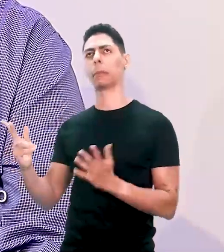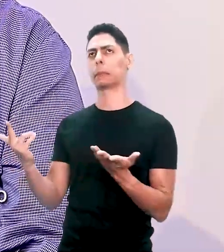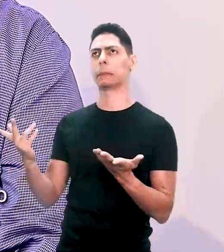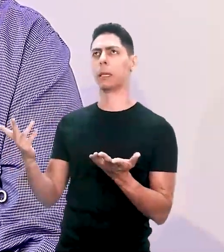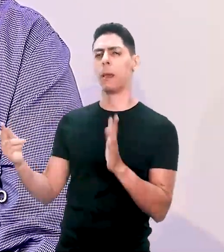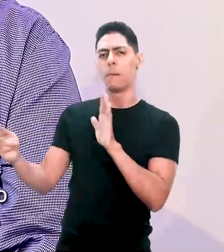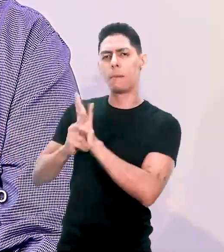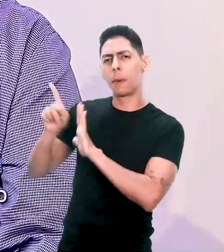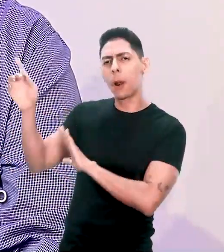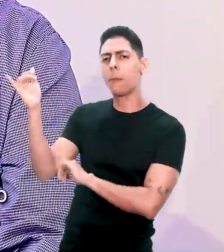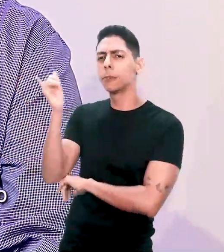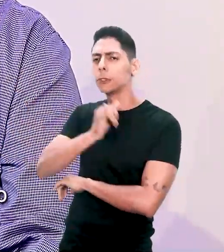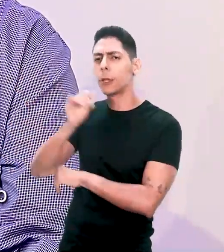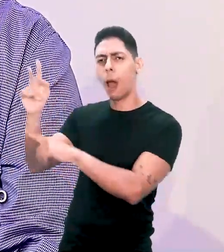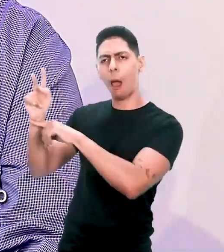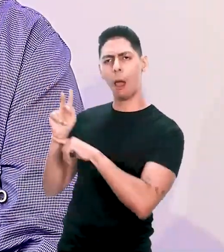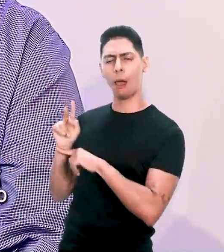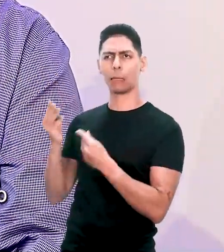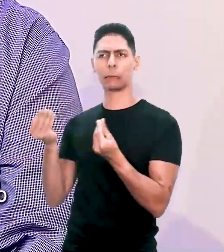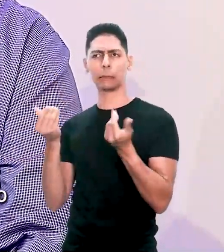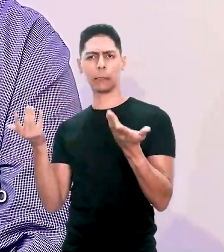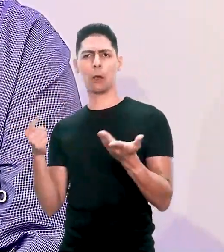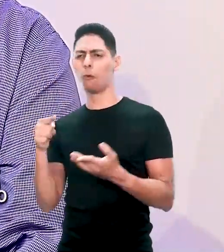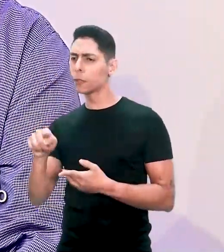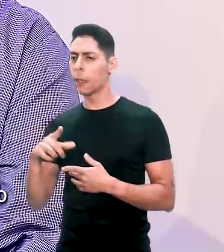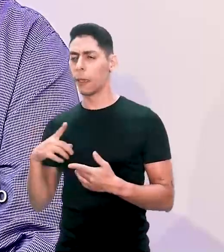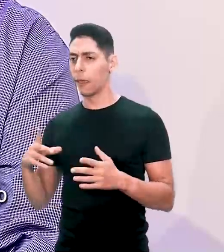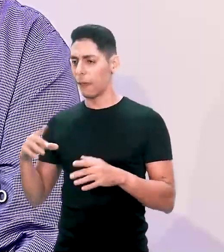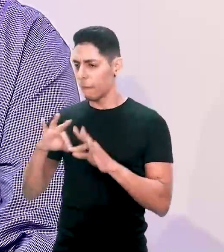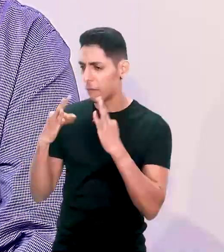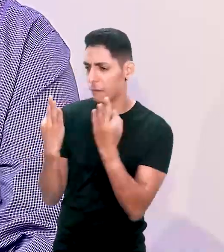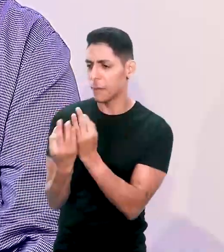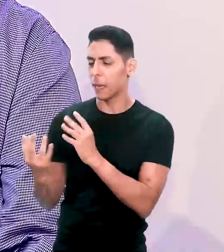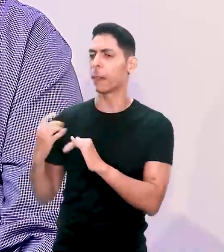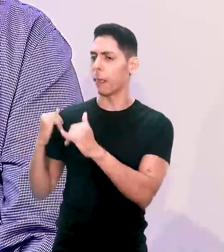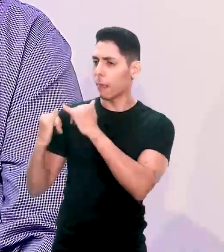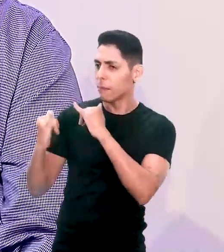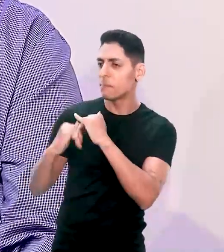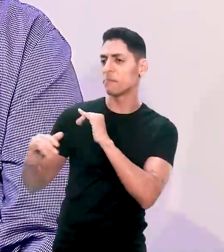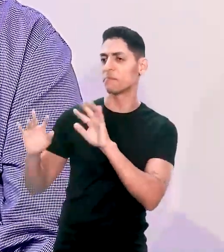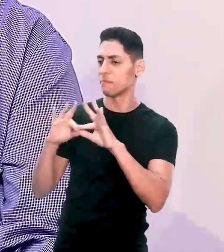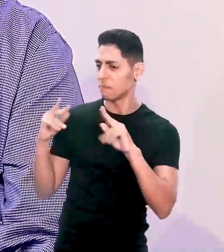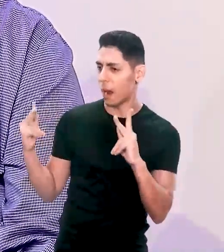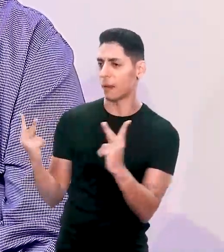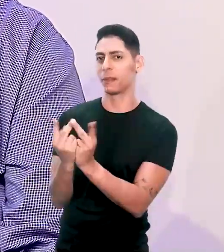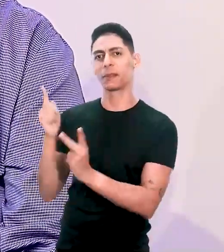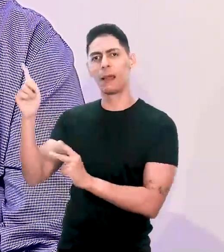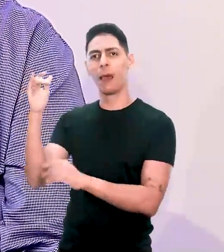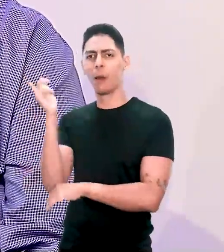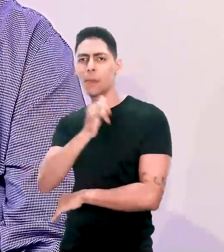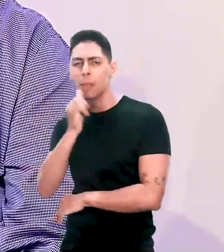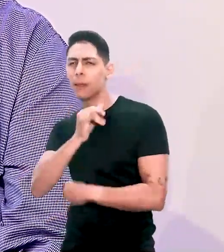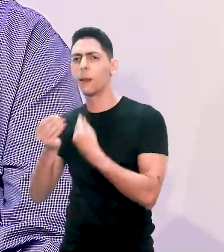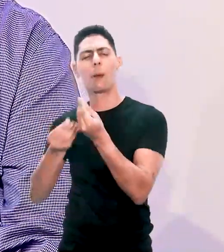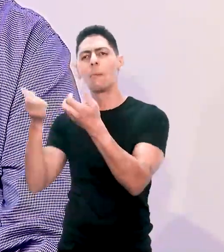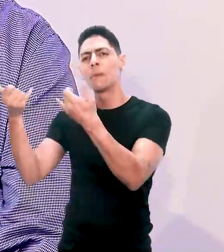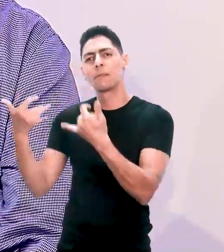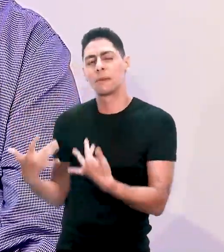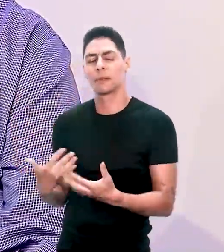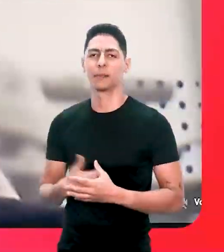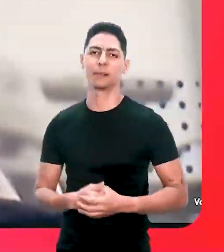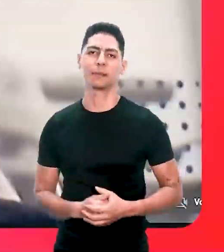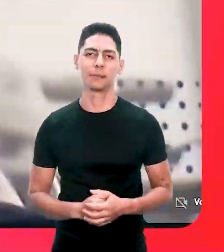italiano, porque aí no Sul todo mundo aí é primo de italiano ou de alemão. Tá certo, tá certo.